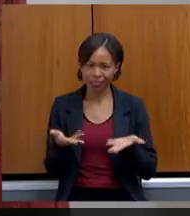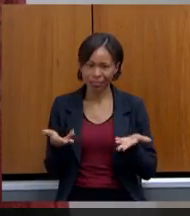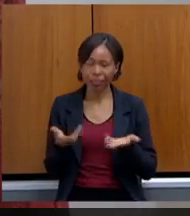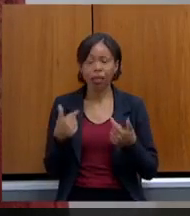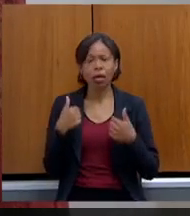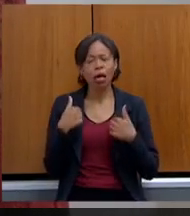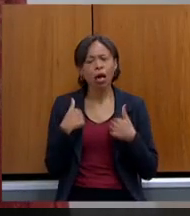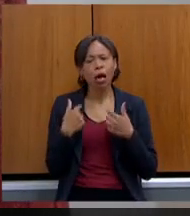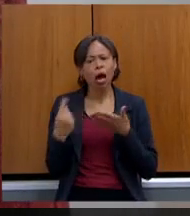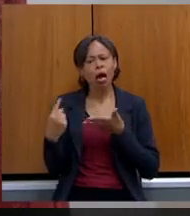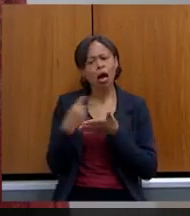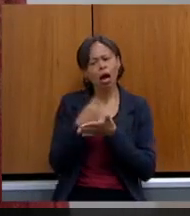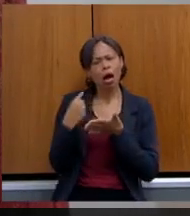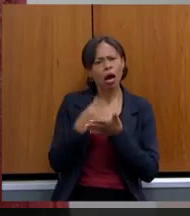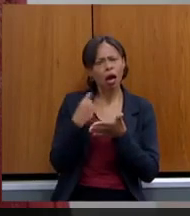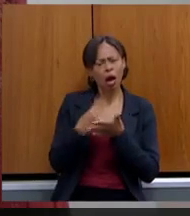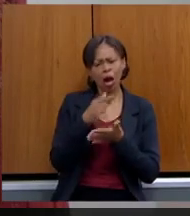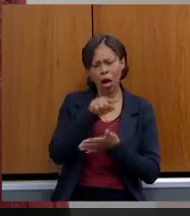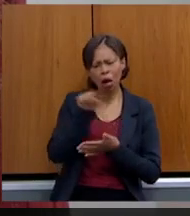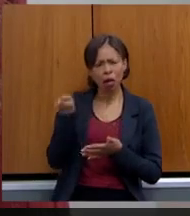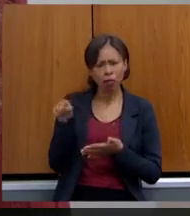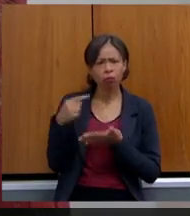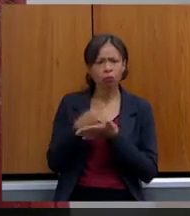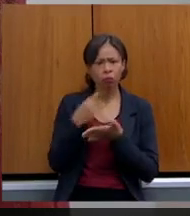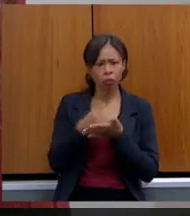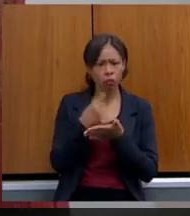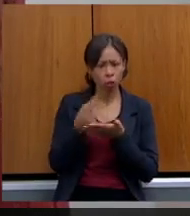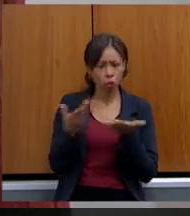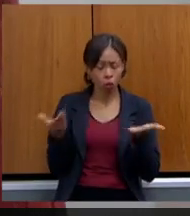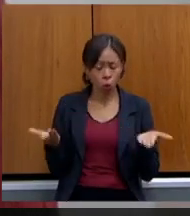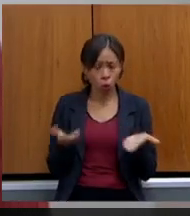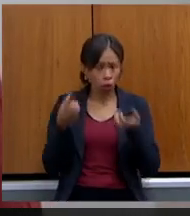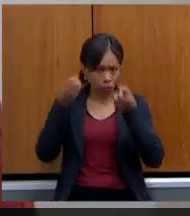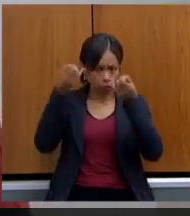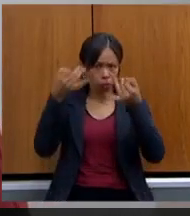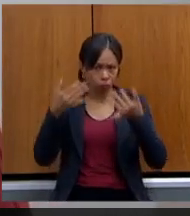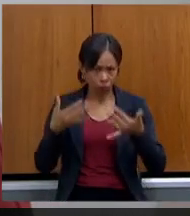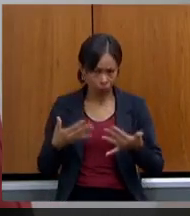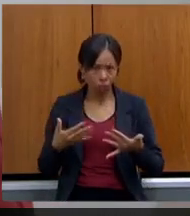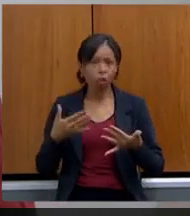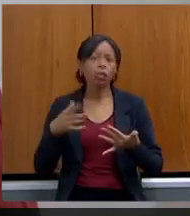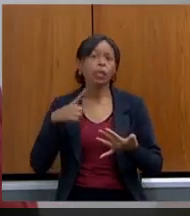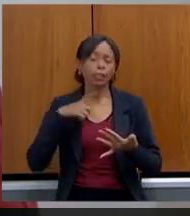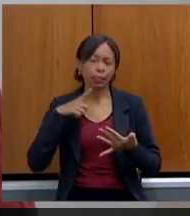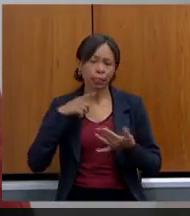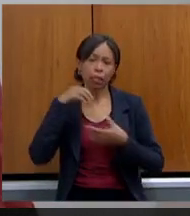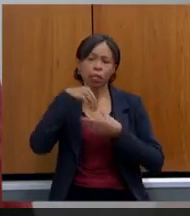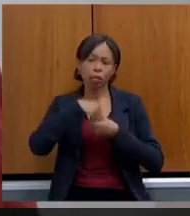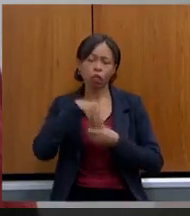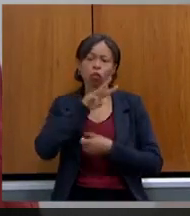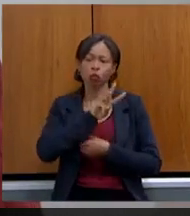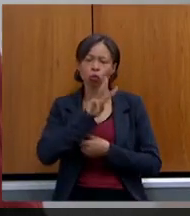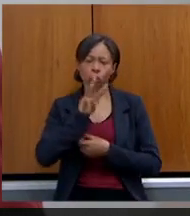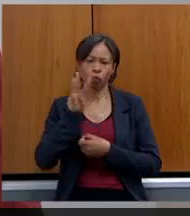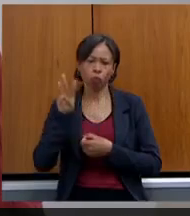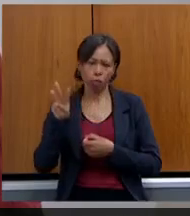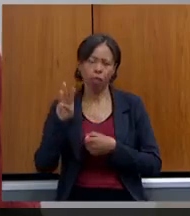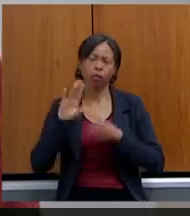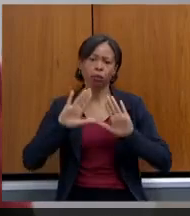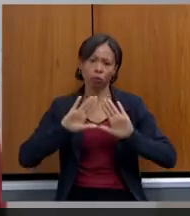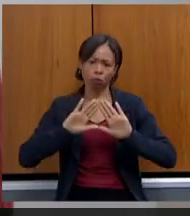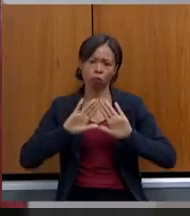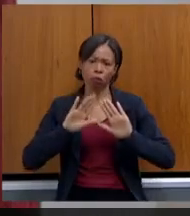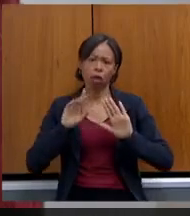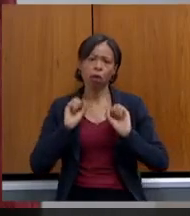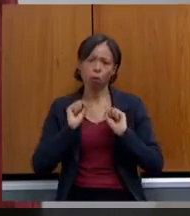fui questionada todas as apresentações feitas nessa audiência elas ficarão disponíveis no site da Assembleia consultando